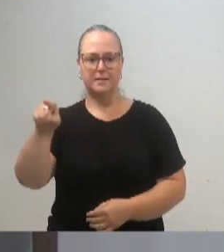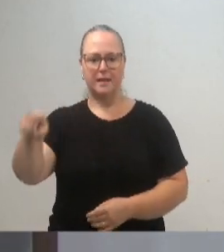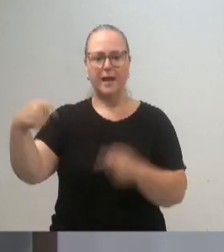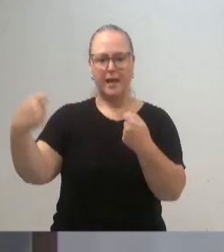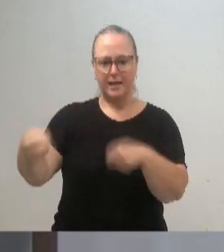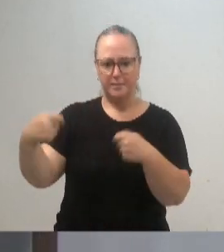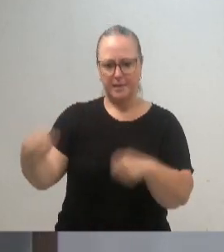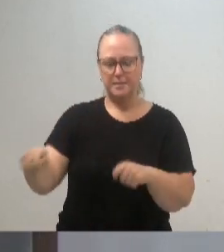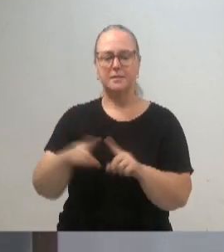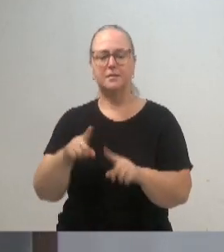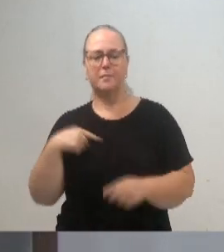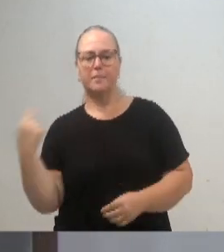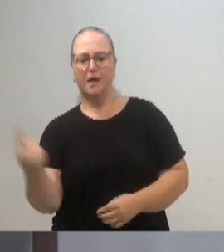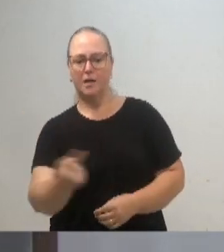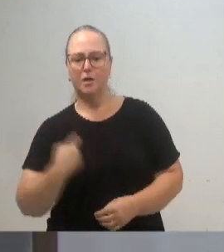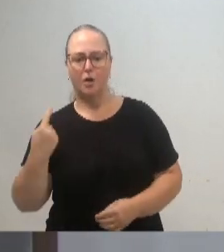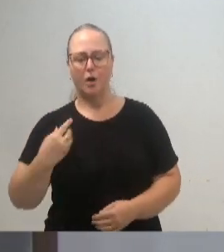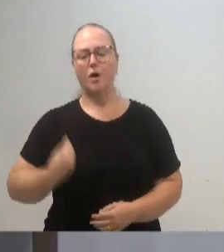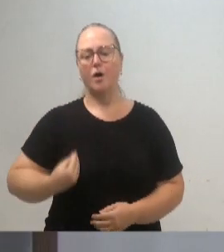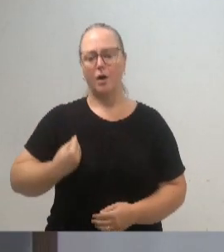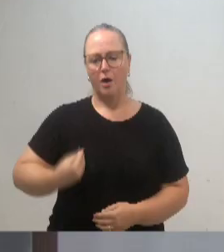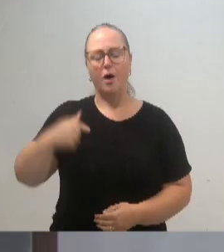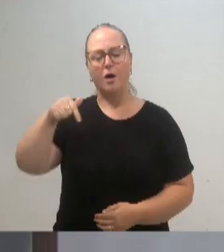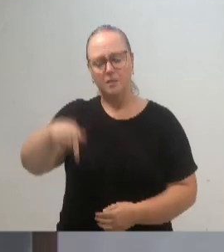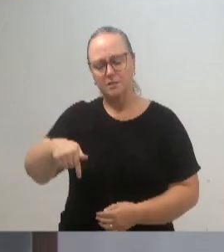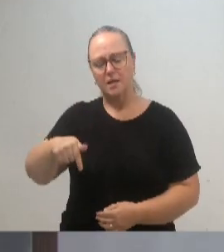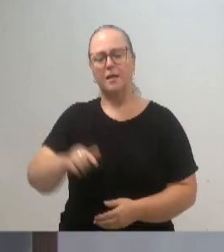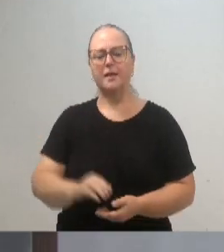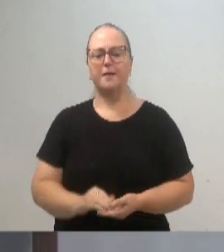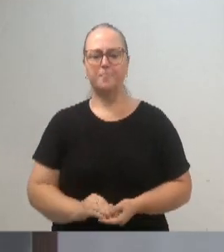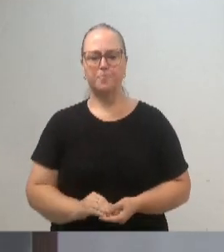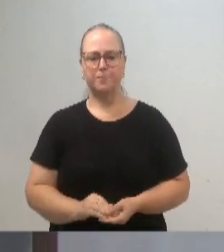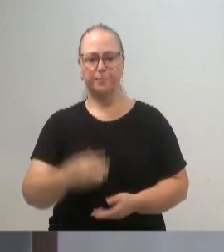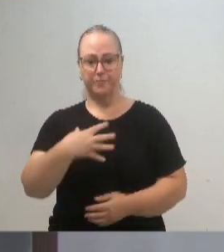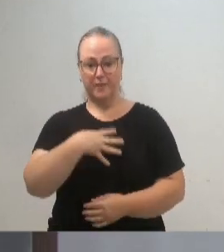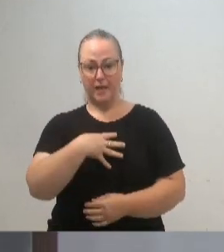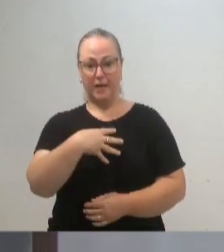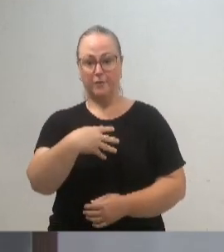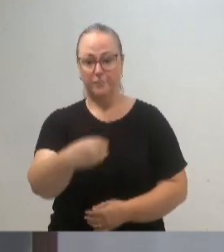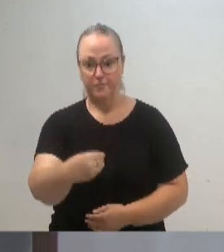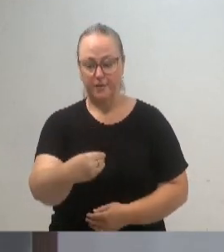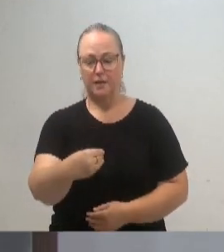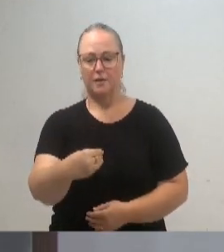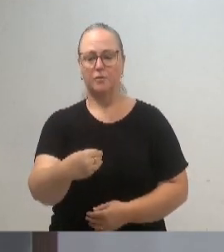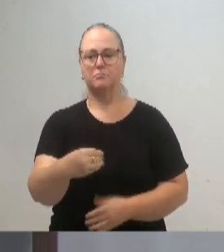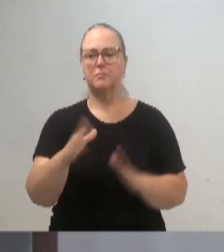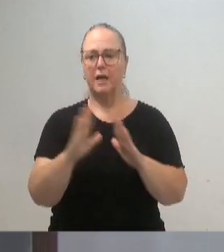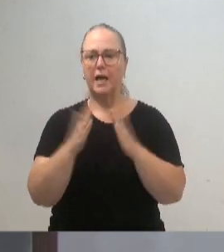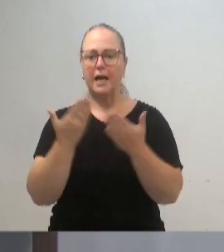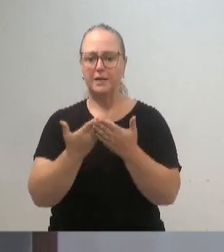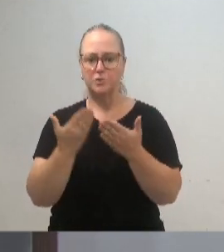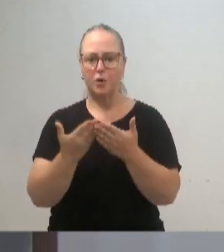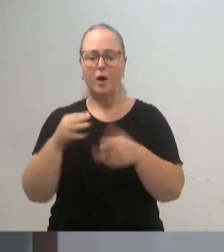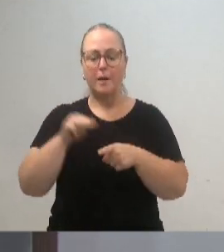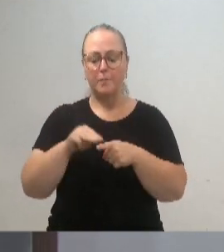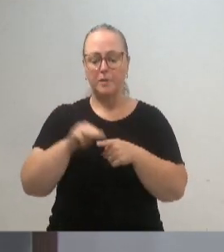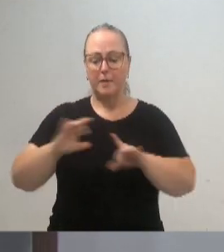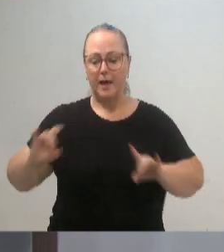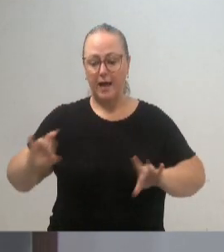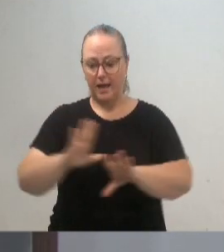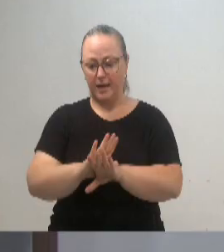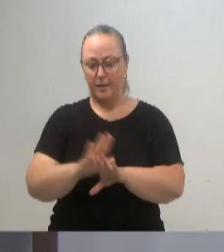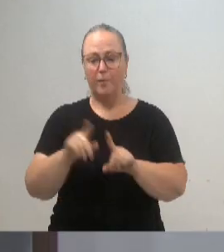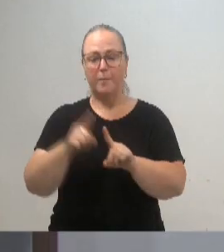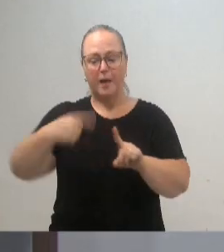precisa, mas nós estamos aqui. E mesmo que os nossos filhos saiam da rede pública municipal de educação, nós vamos continuar